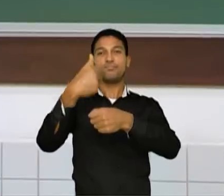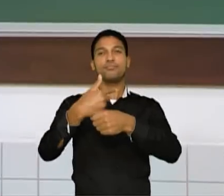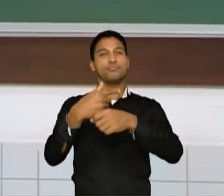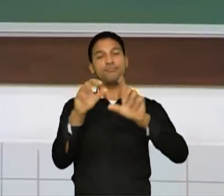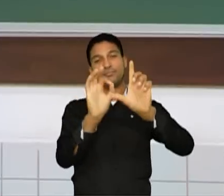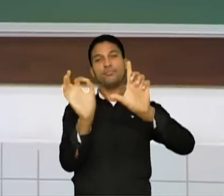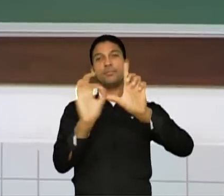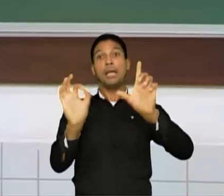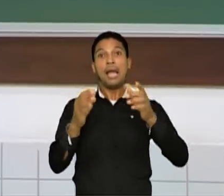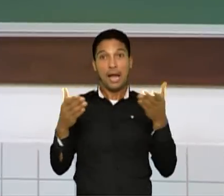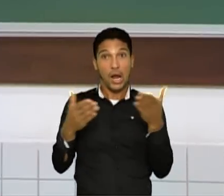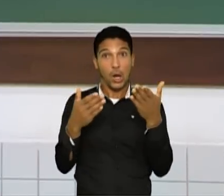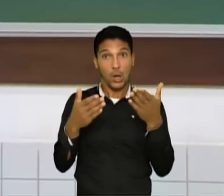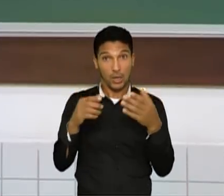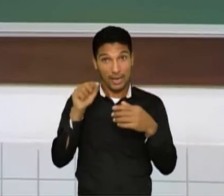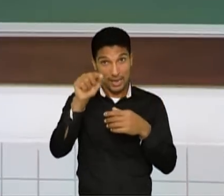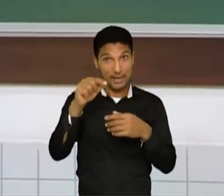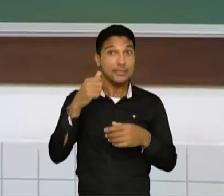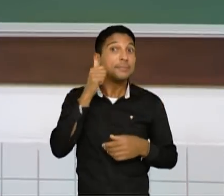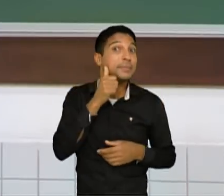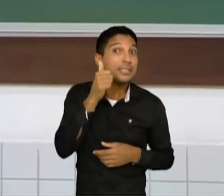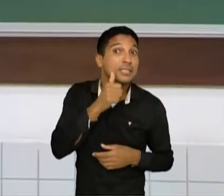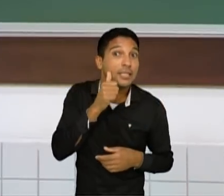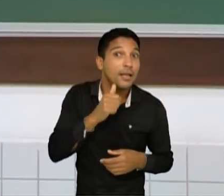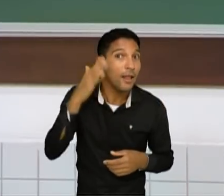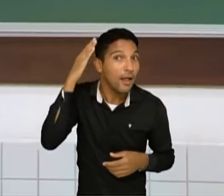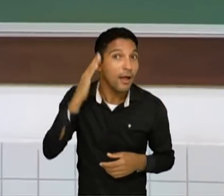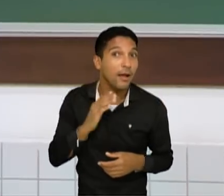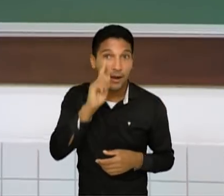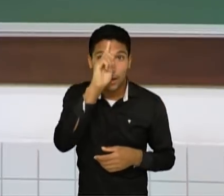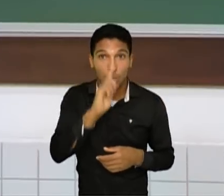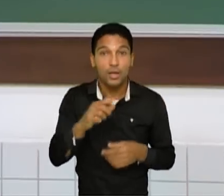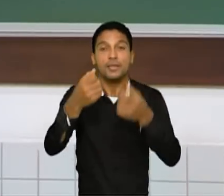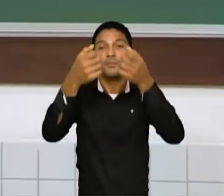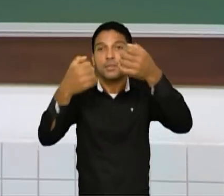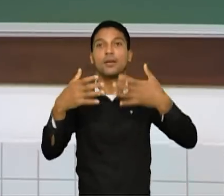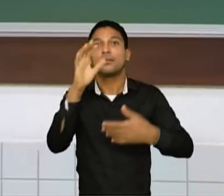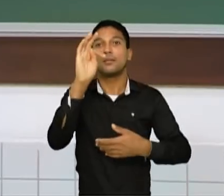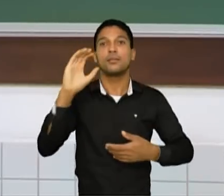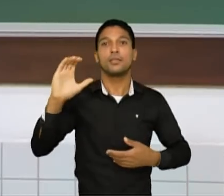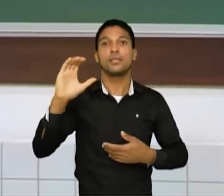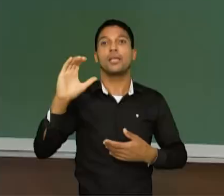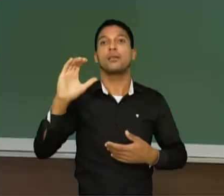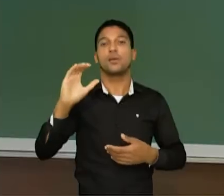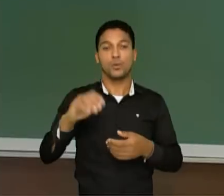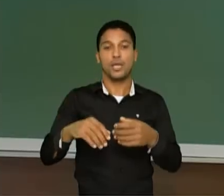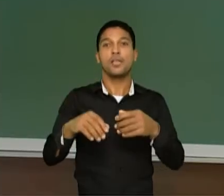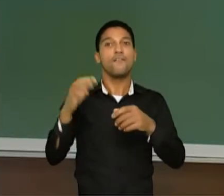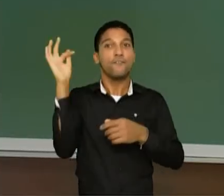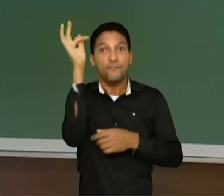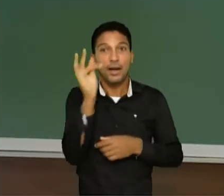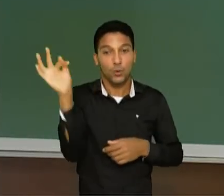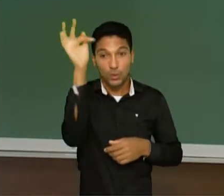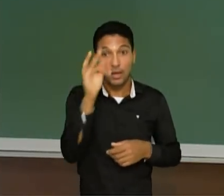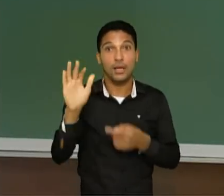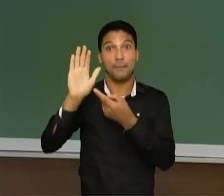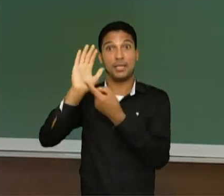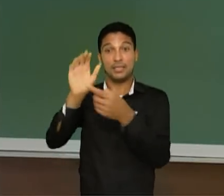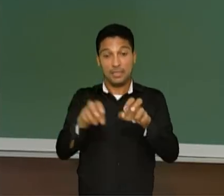do TCC, do trabalho de conclusão de curso, né? Bem interessante o momento que ela, inclusive, convida os seguidores